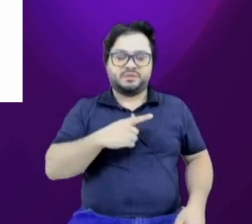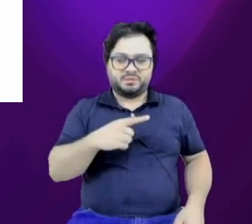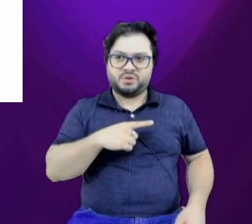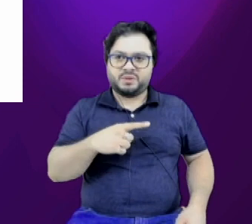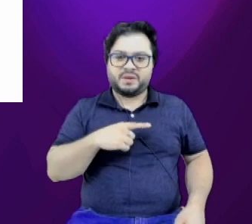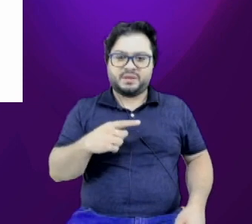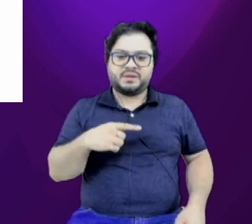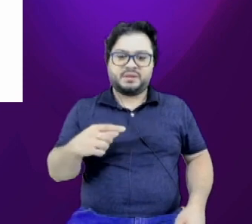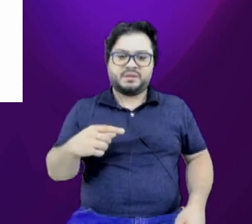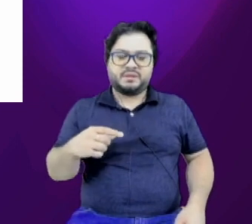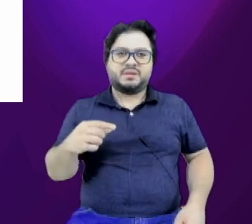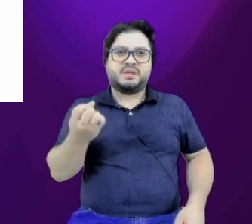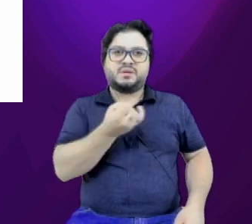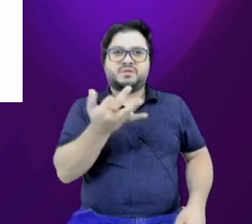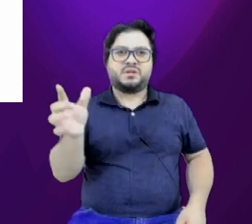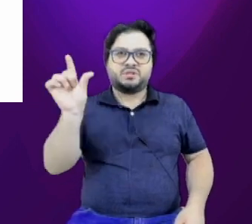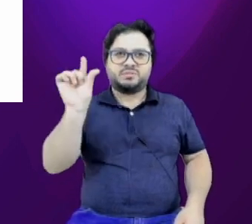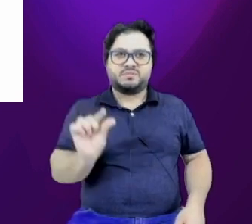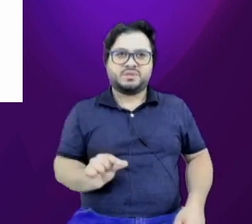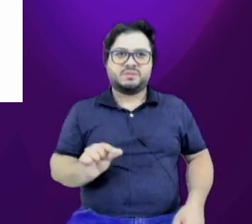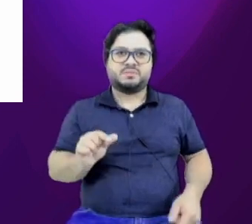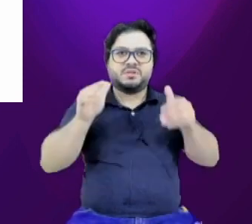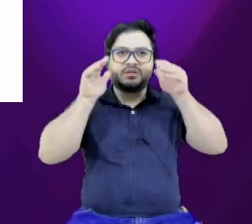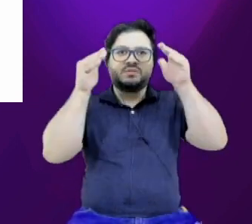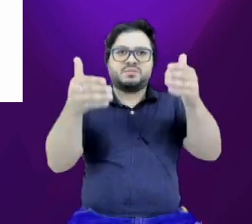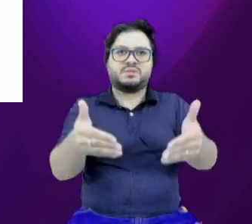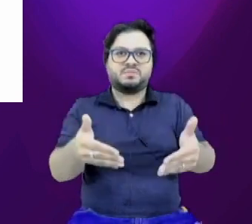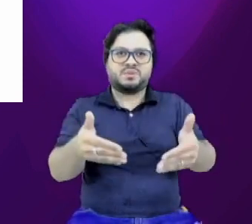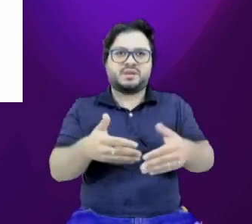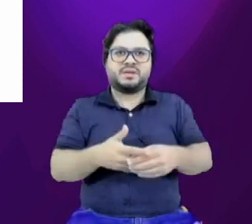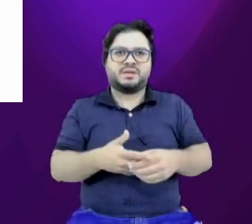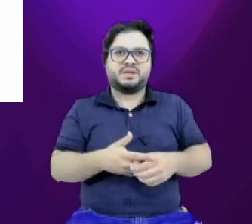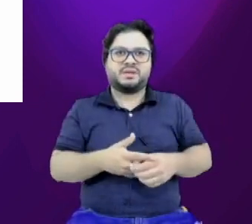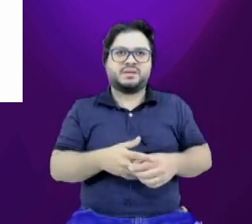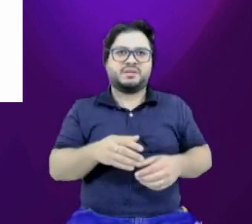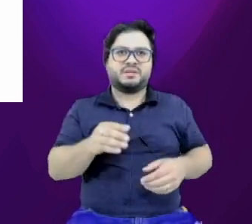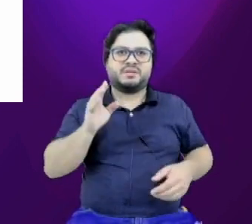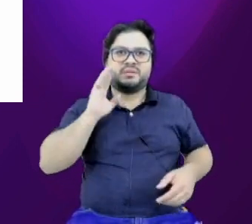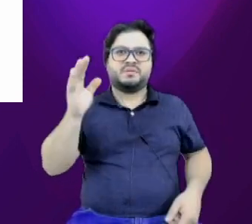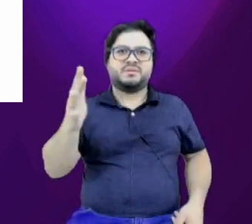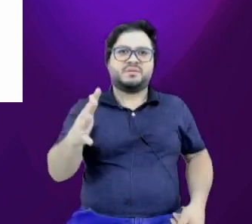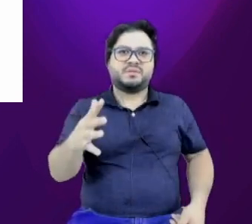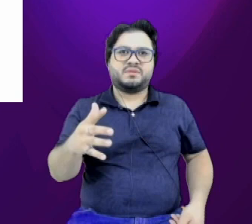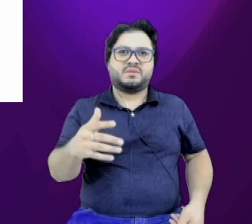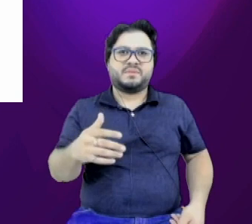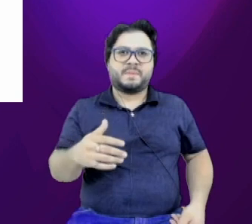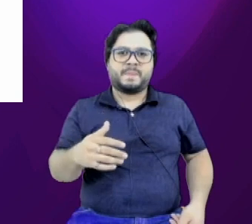quantidade mínima de especialistas, né? Aproximadamente